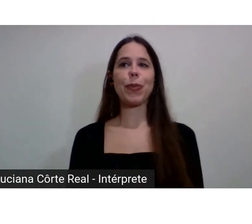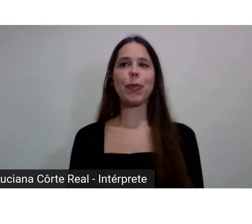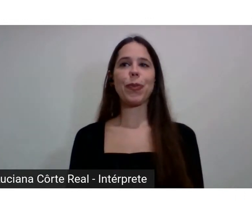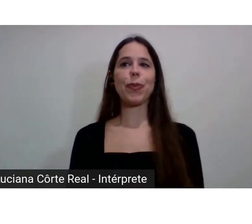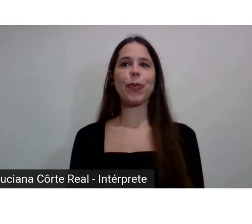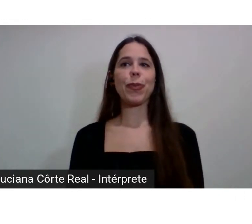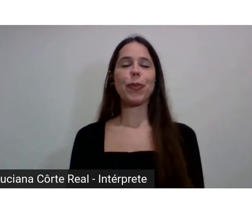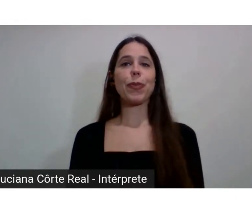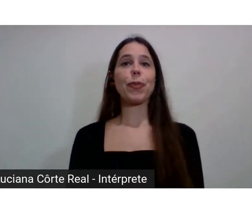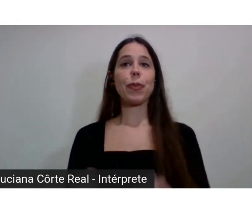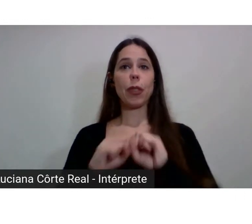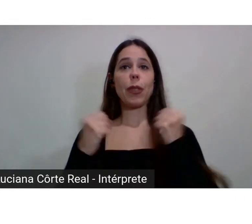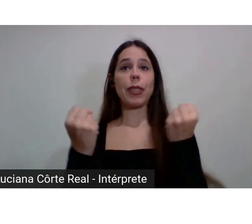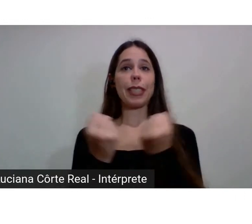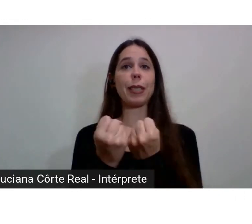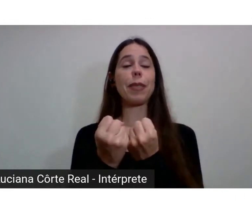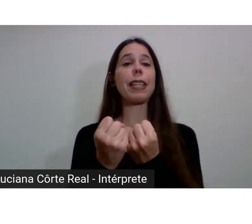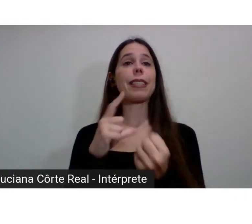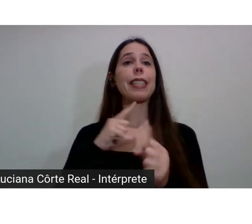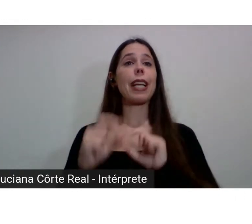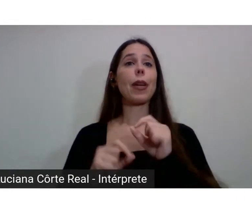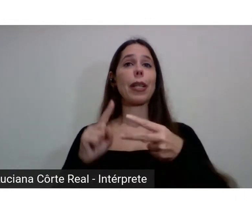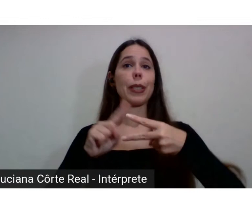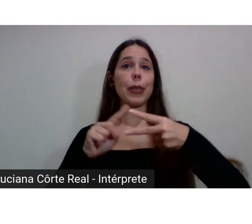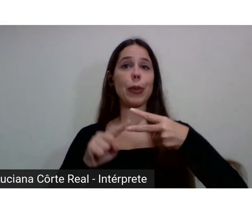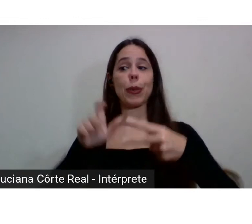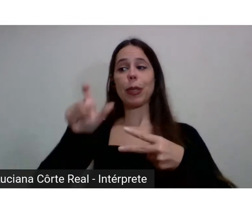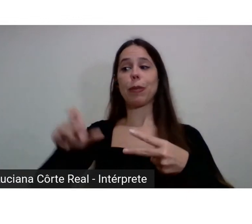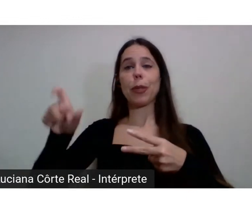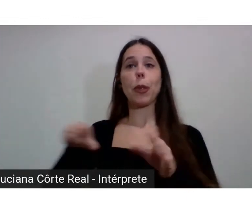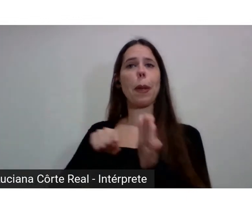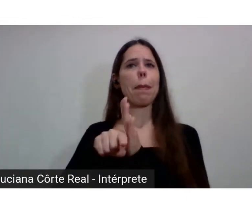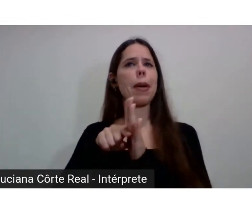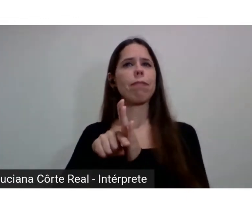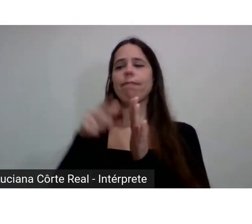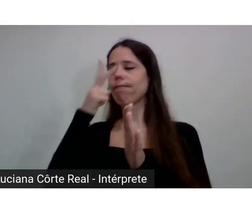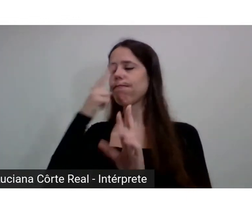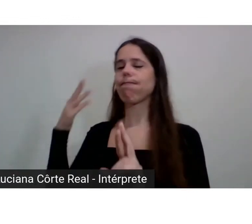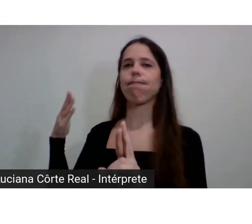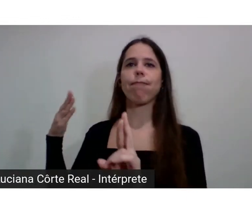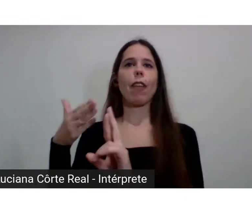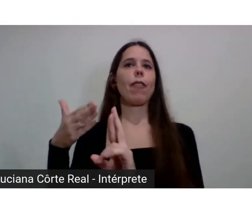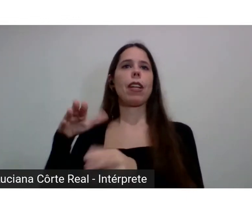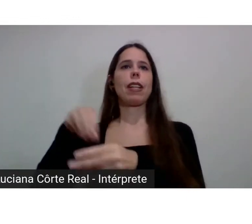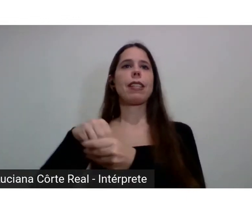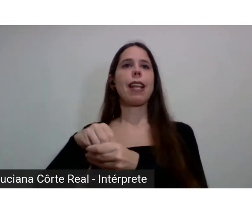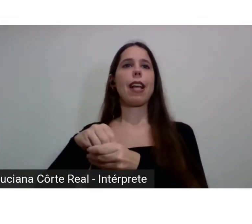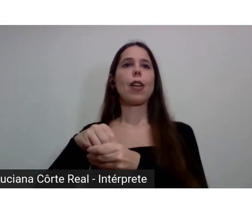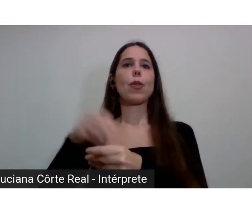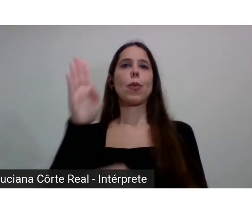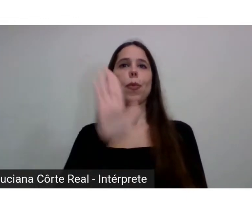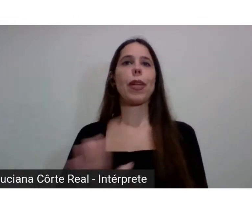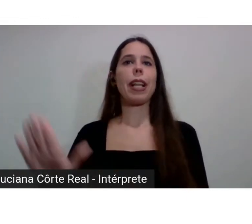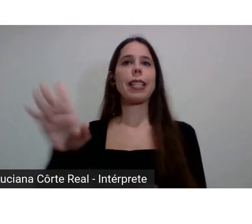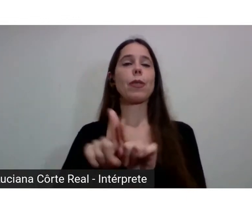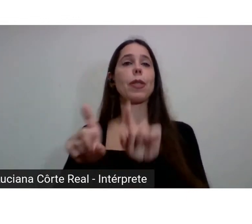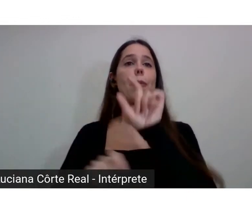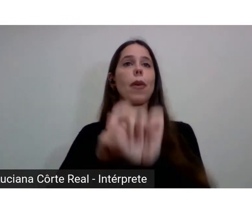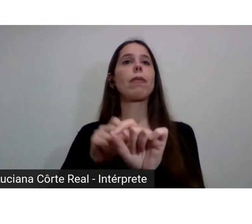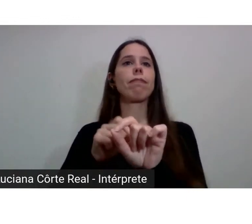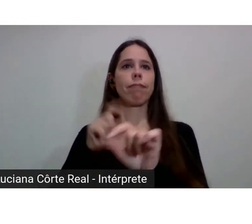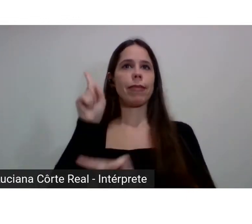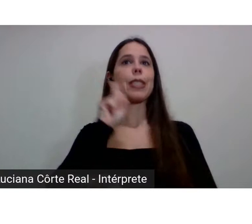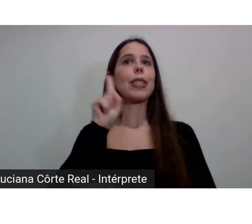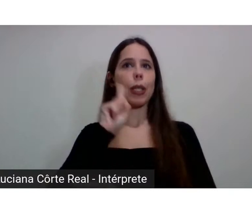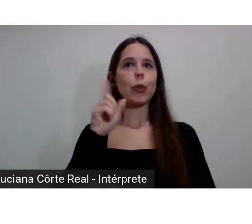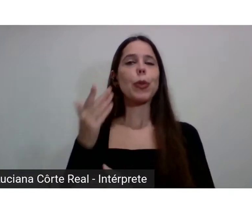Esse seminário contará com 2 pesquisadores de referência no Brasil e nos Estados Unidos, que tem